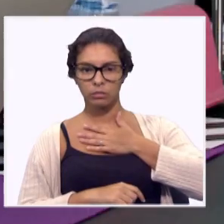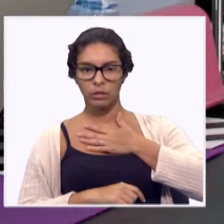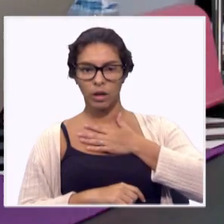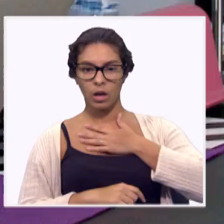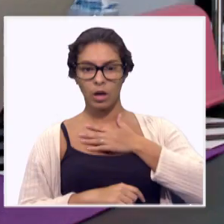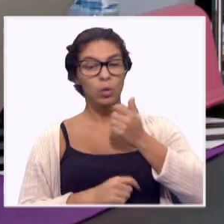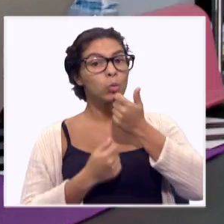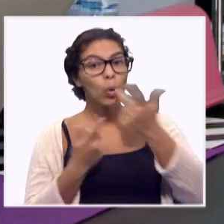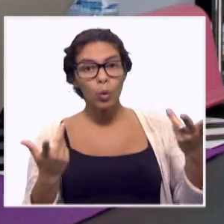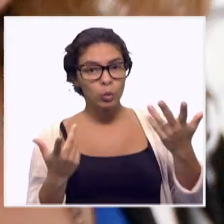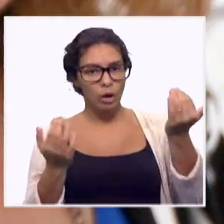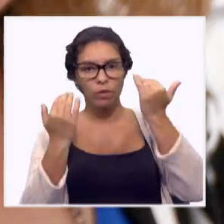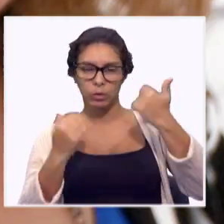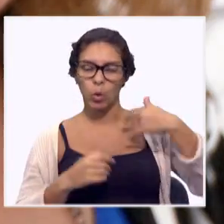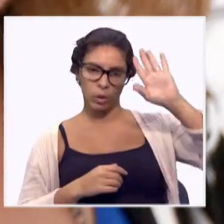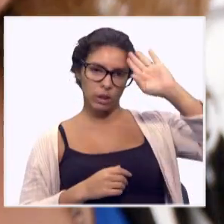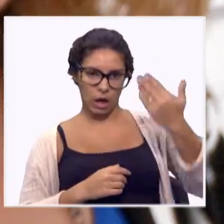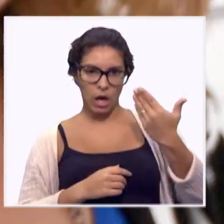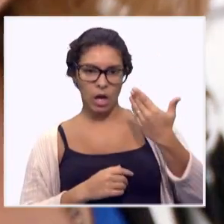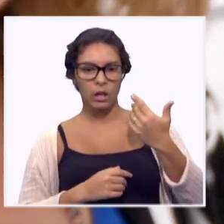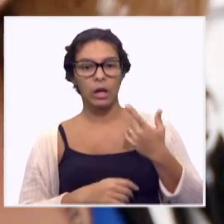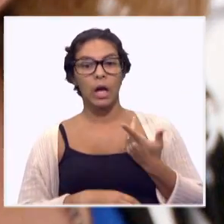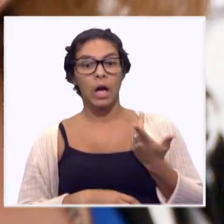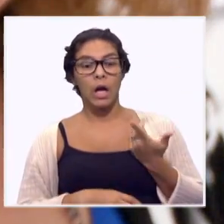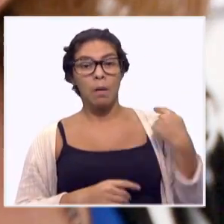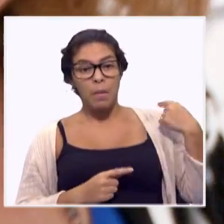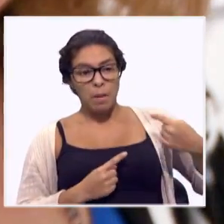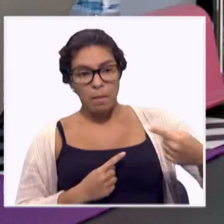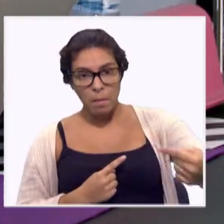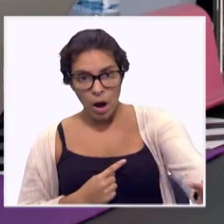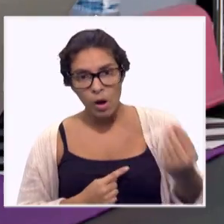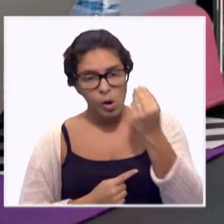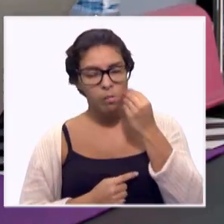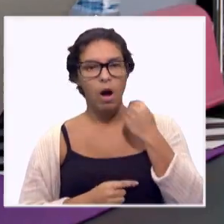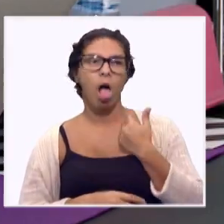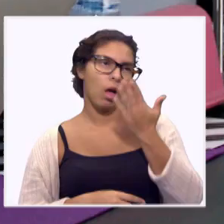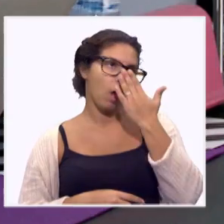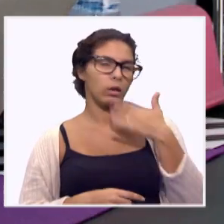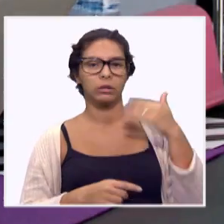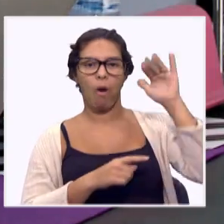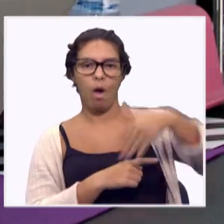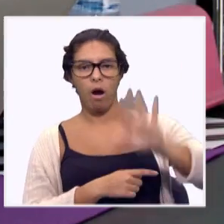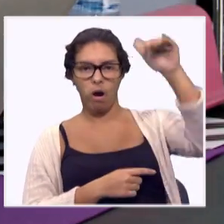e passa tudo por mim. Os meus dias de trabalho, uma montanha-russa,